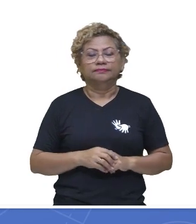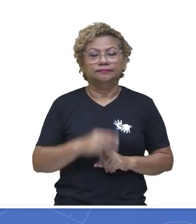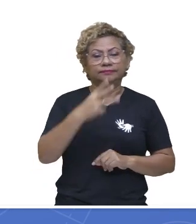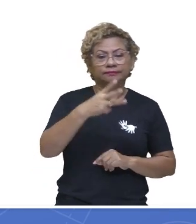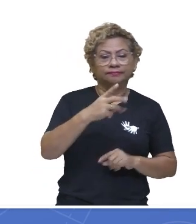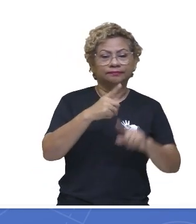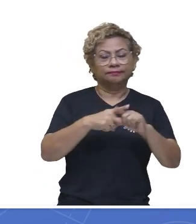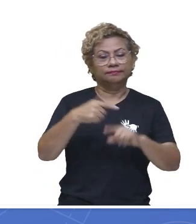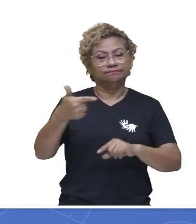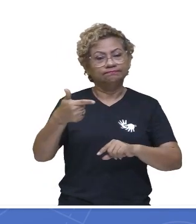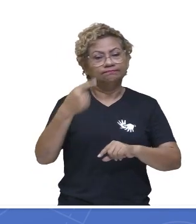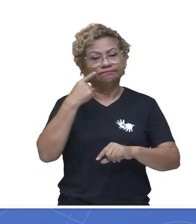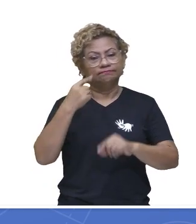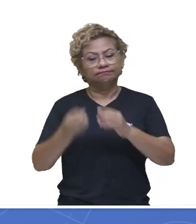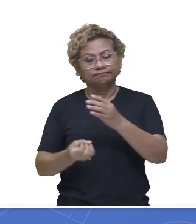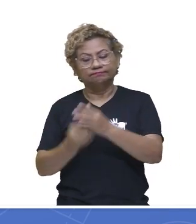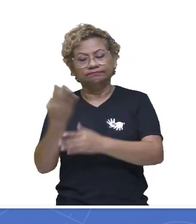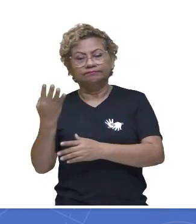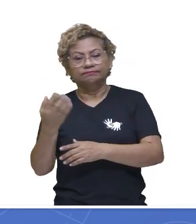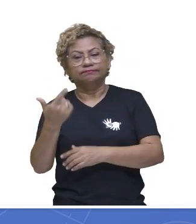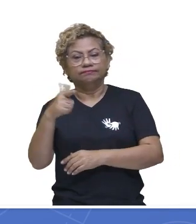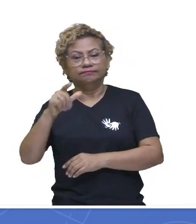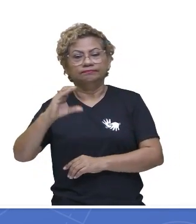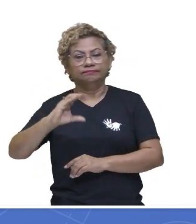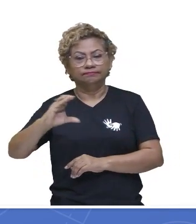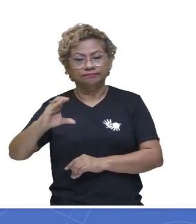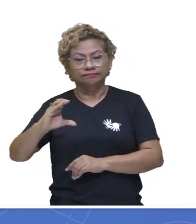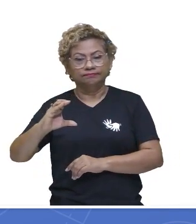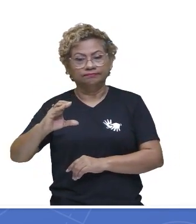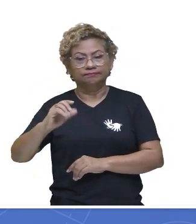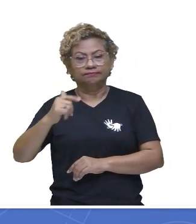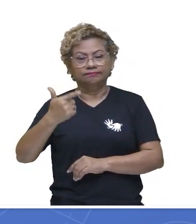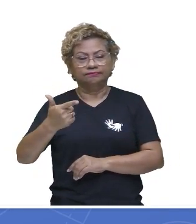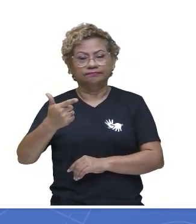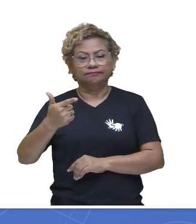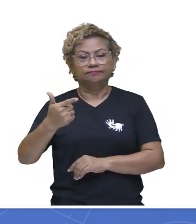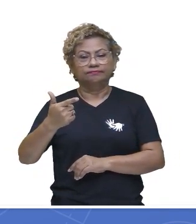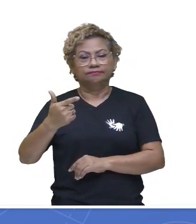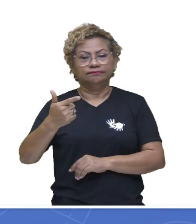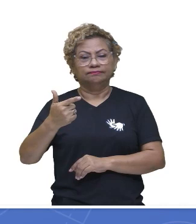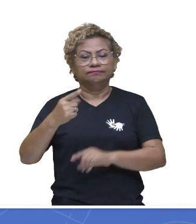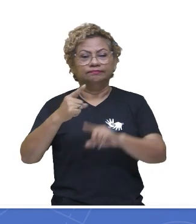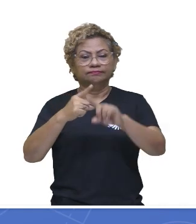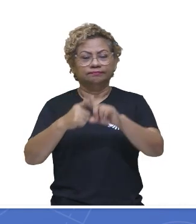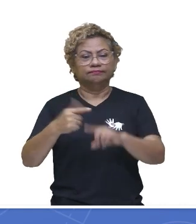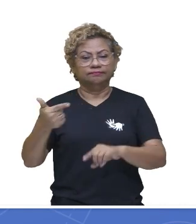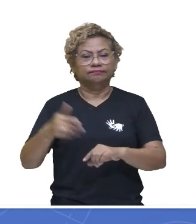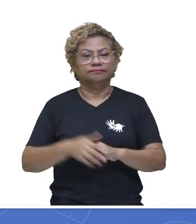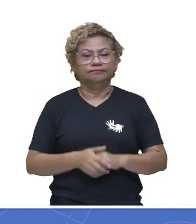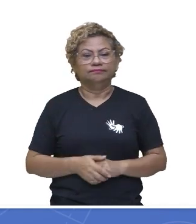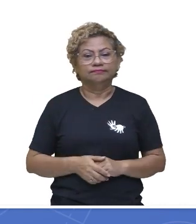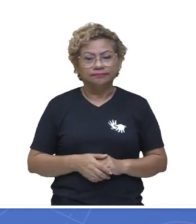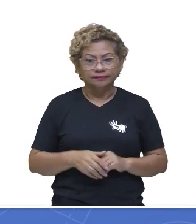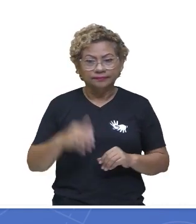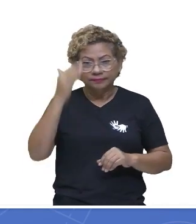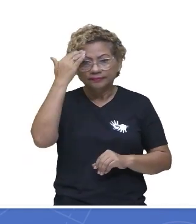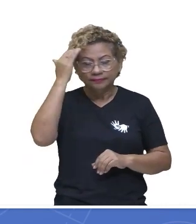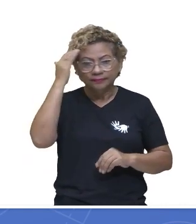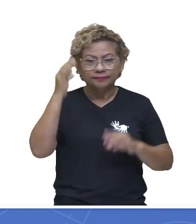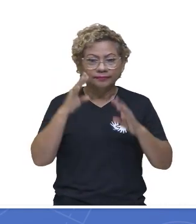outra matriz do tipo 2 por 2. Então, isso pode acontecer e vai acontecer. Tá bom, pessoal? Então, resumindo aqui até